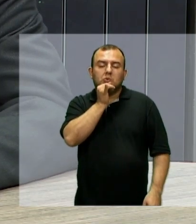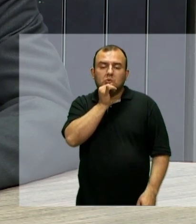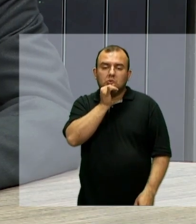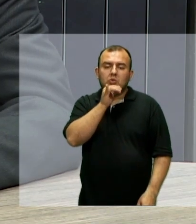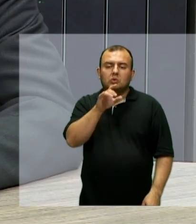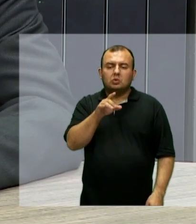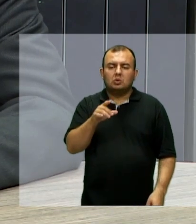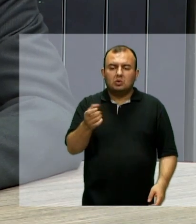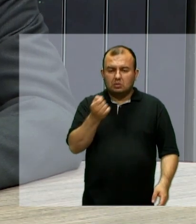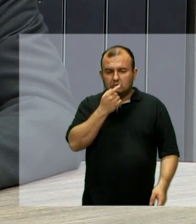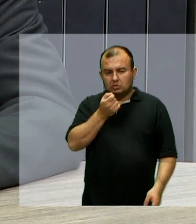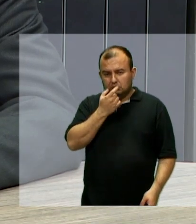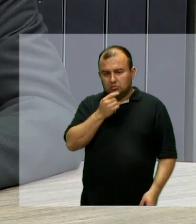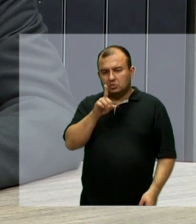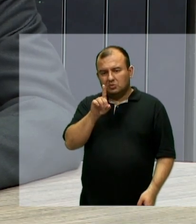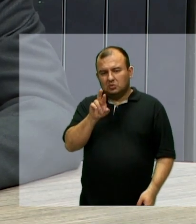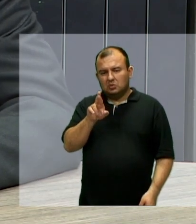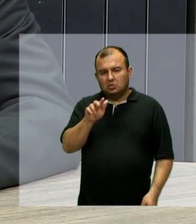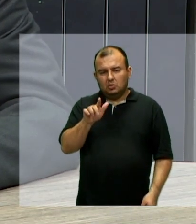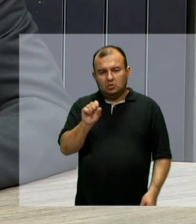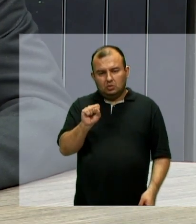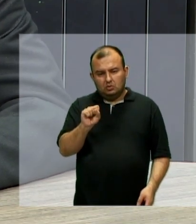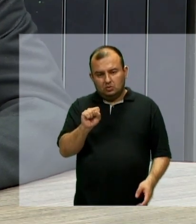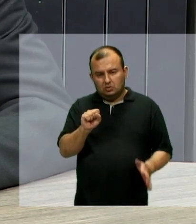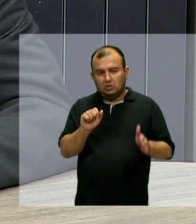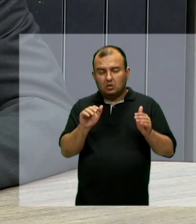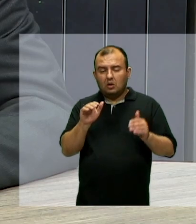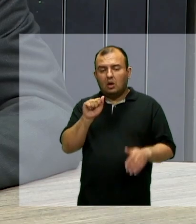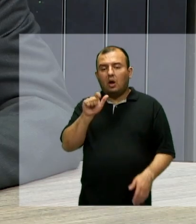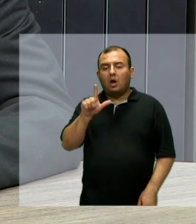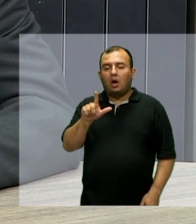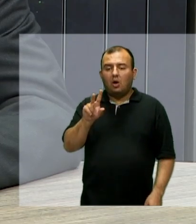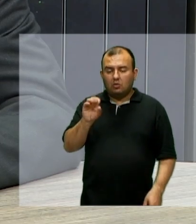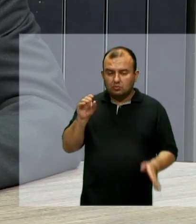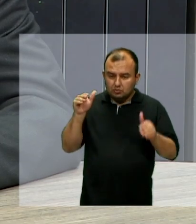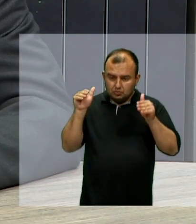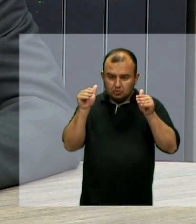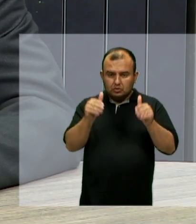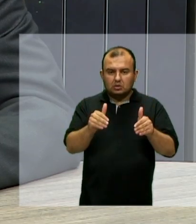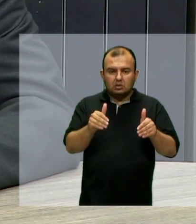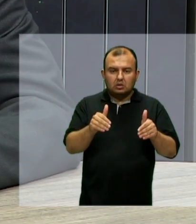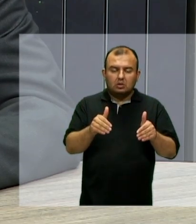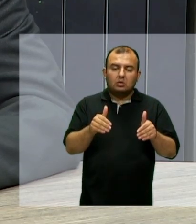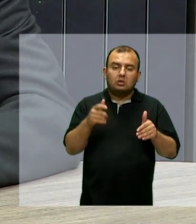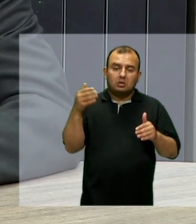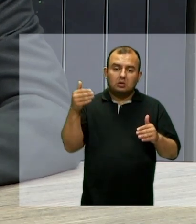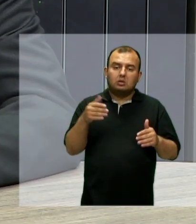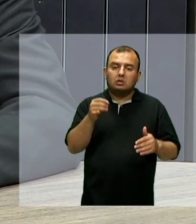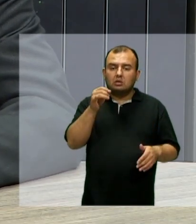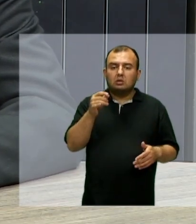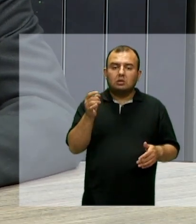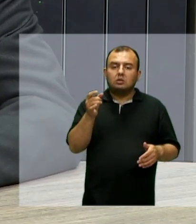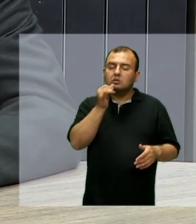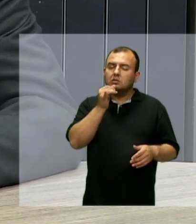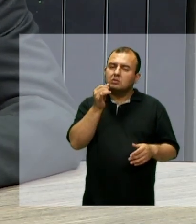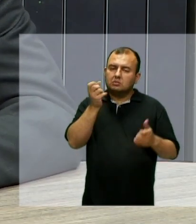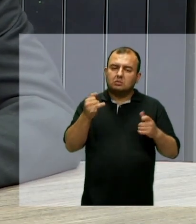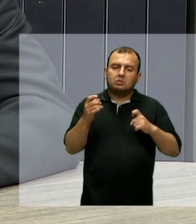drogas que são chamadas drogas alvo específicas, drogas que atuam especificamente naquele alvo. A gente fala hoje em